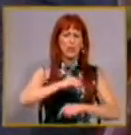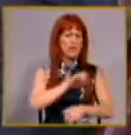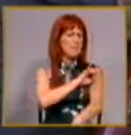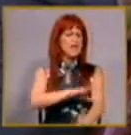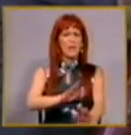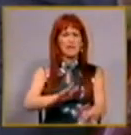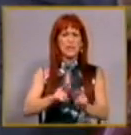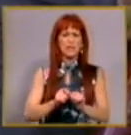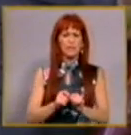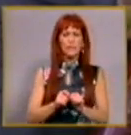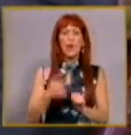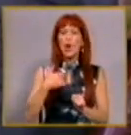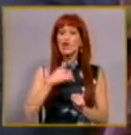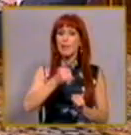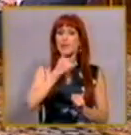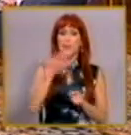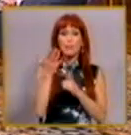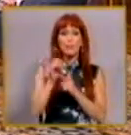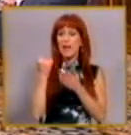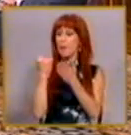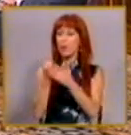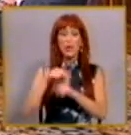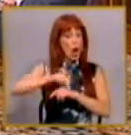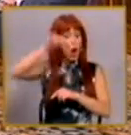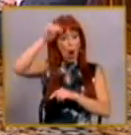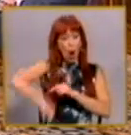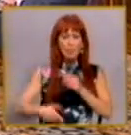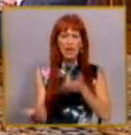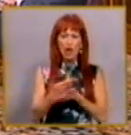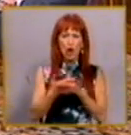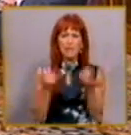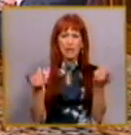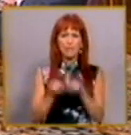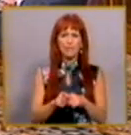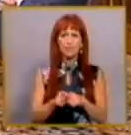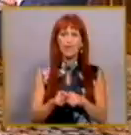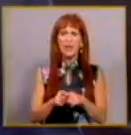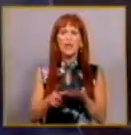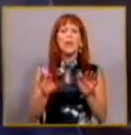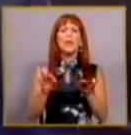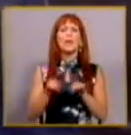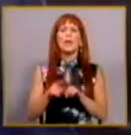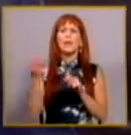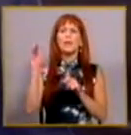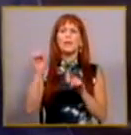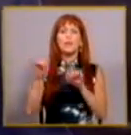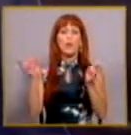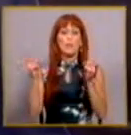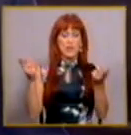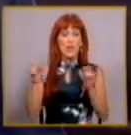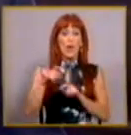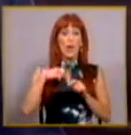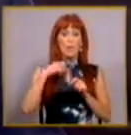miséria. Nós queremos medidas, por exemplo, de apoio imediato à economia, para além do Banco de Fomento. Para além do Banco de Fomento, a